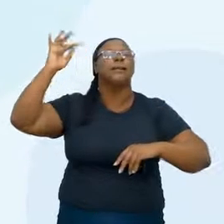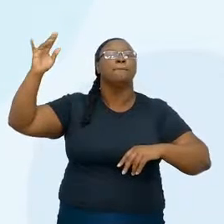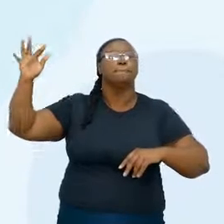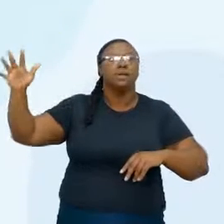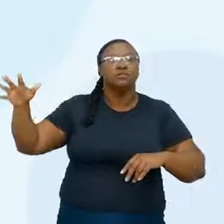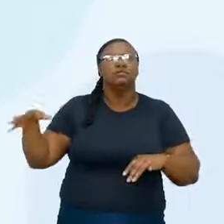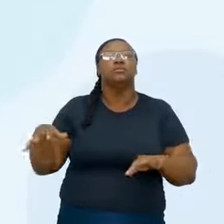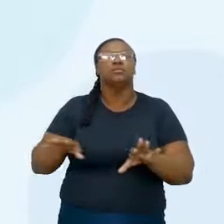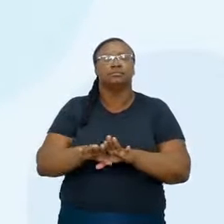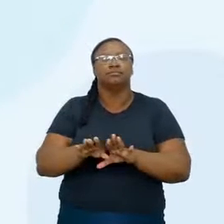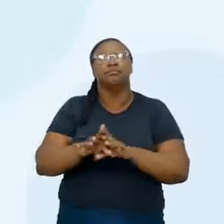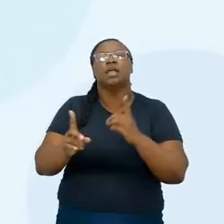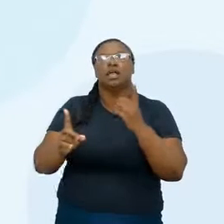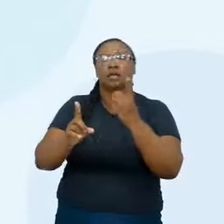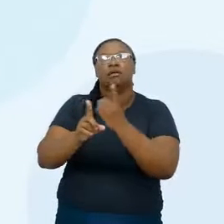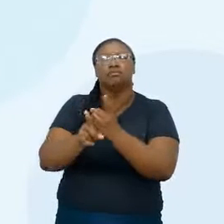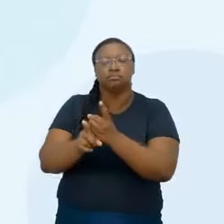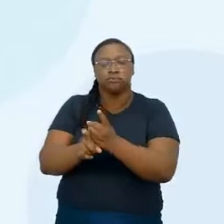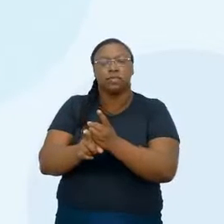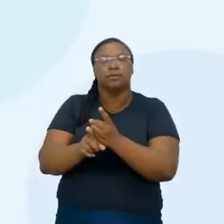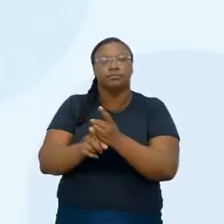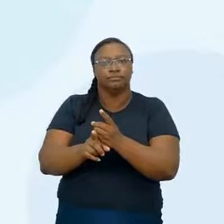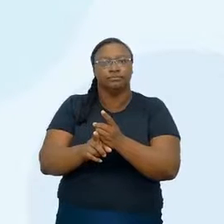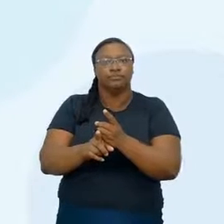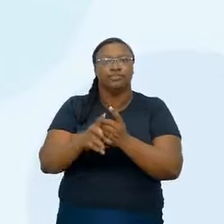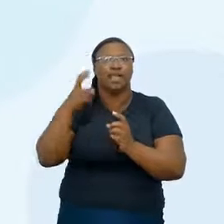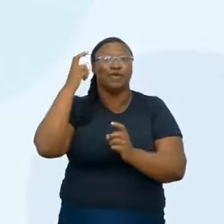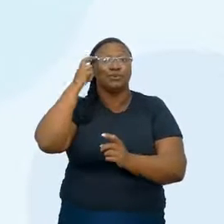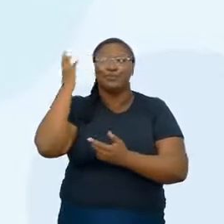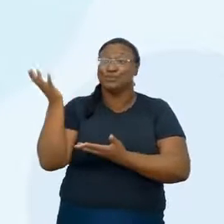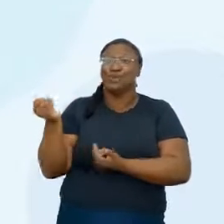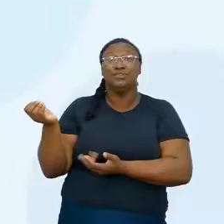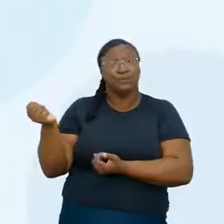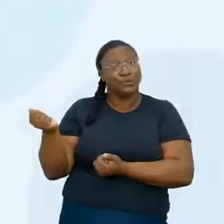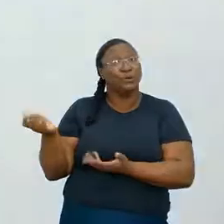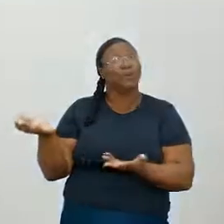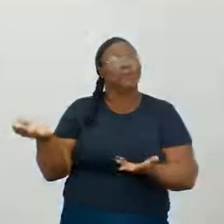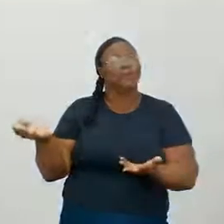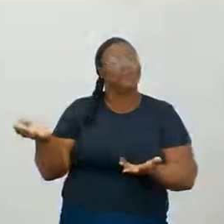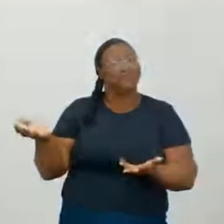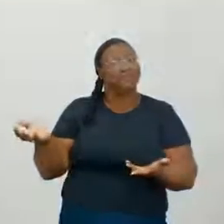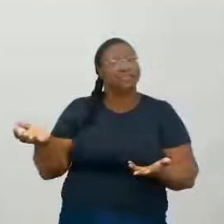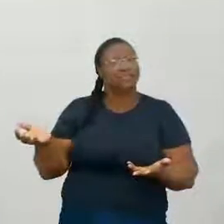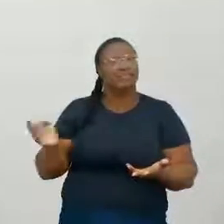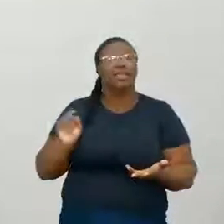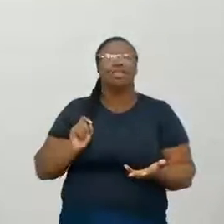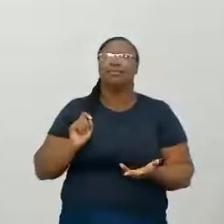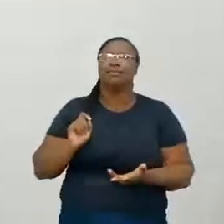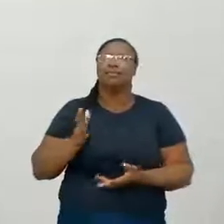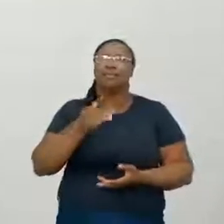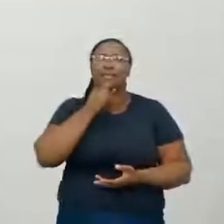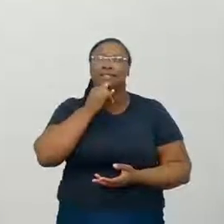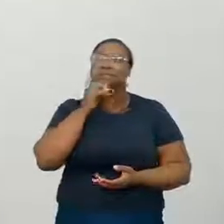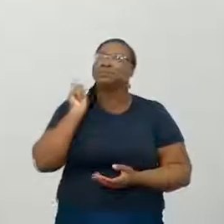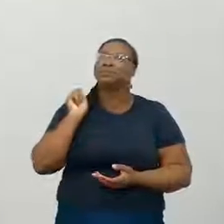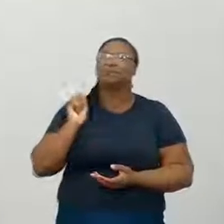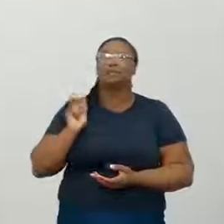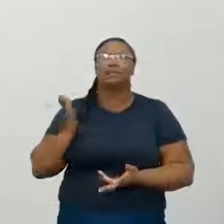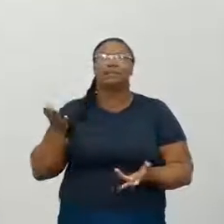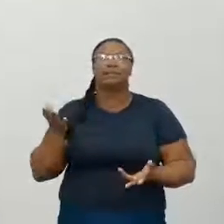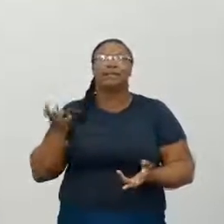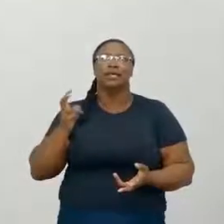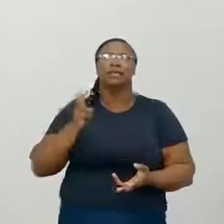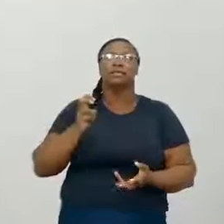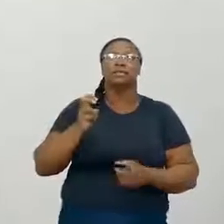vai encontrar, né? E isso que é típico da cultura juvenil, né? Então, assim, quem, né, diria que, né, há 5, 6